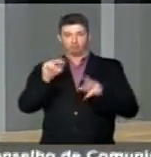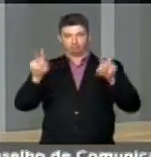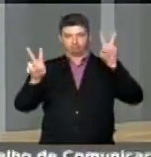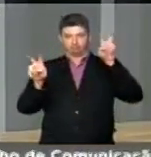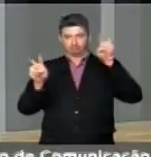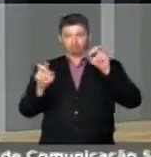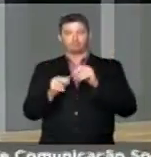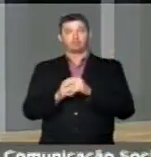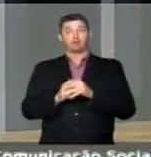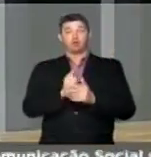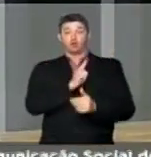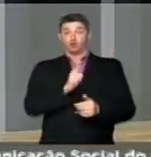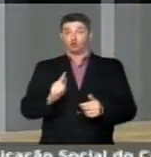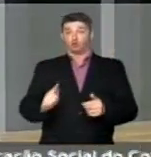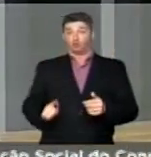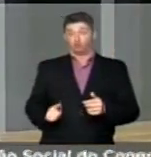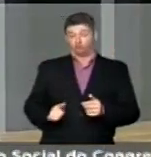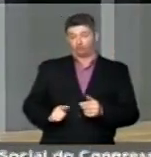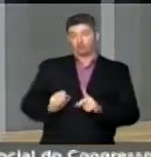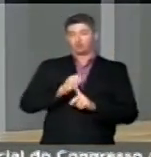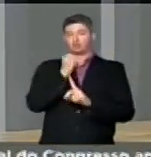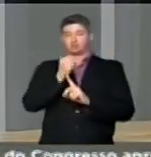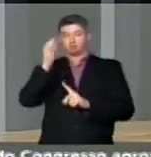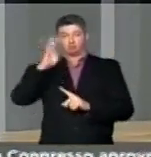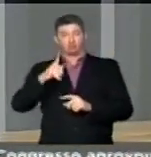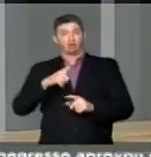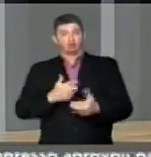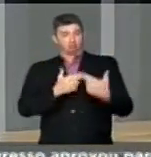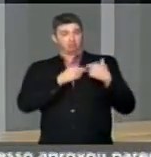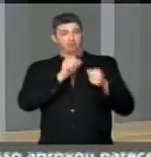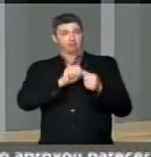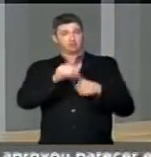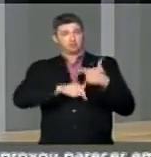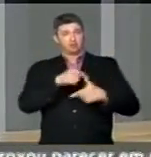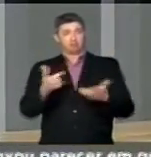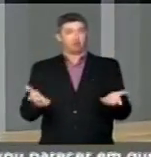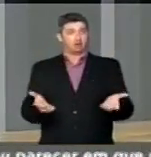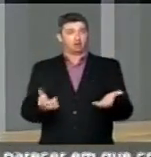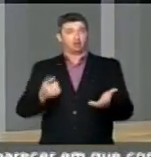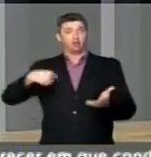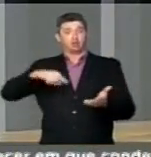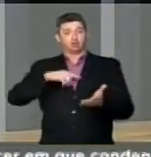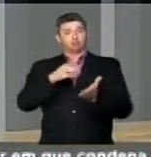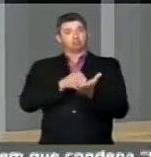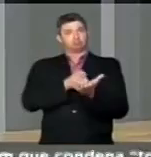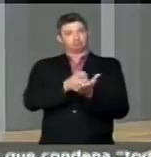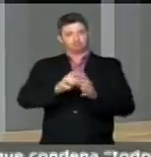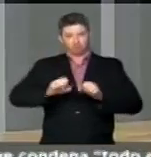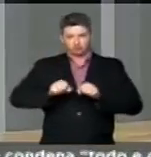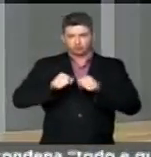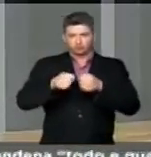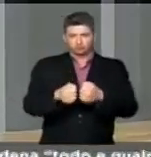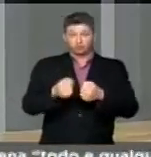aspas, o governo e a sociedade brasileira estão fazendo a sua parte. Seguimos com nossos